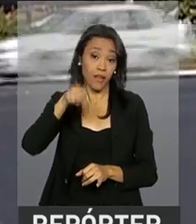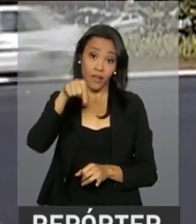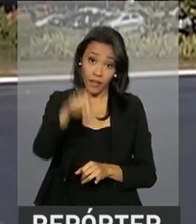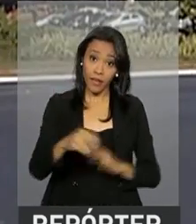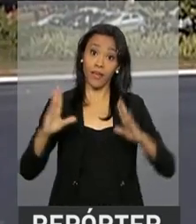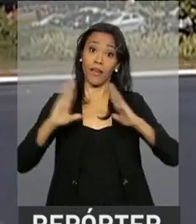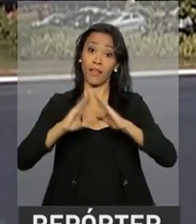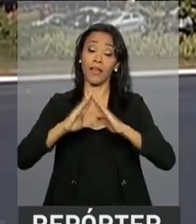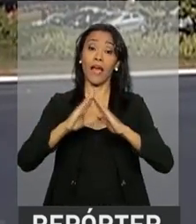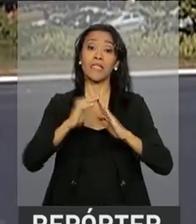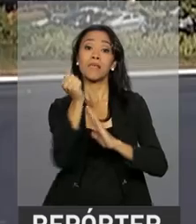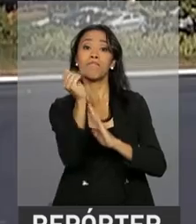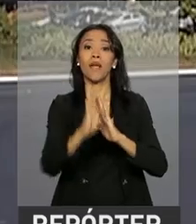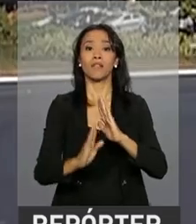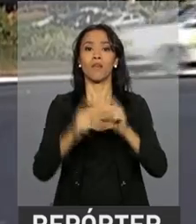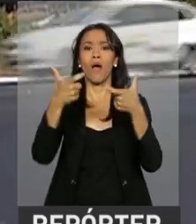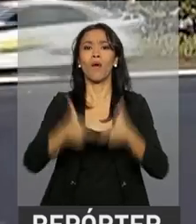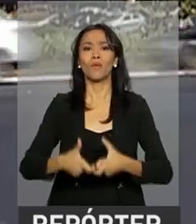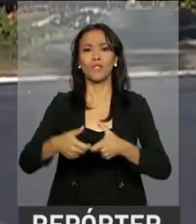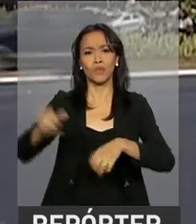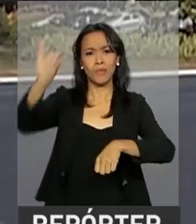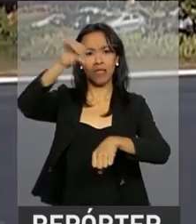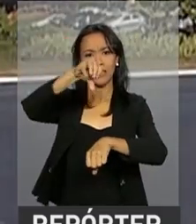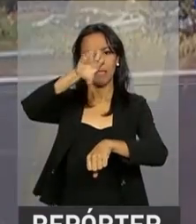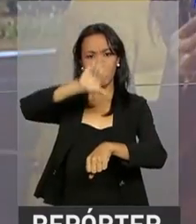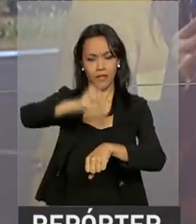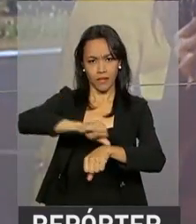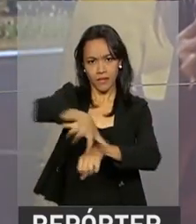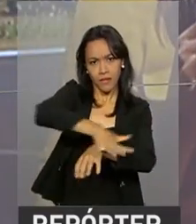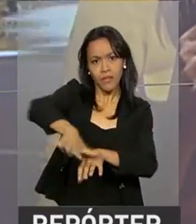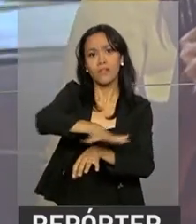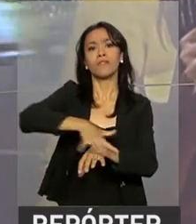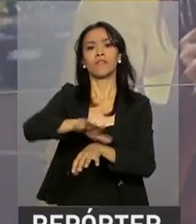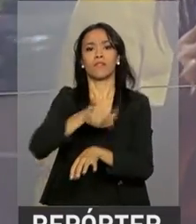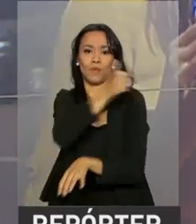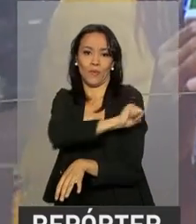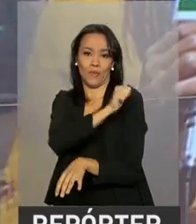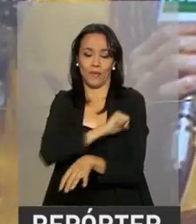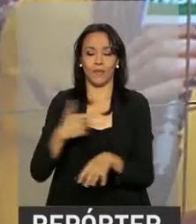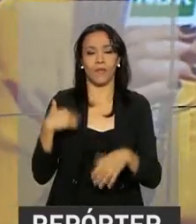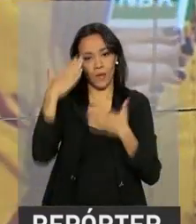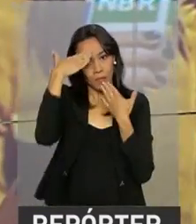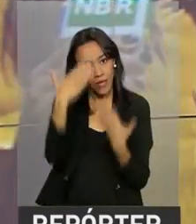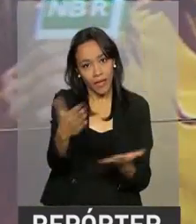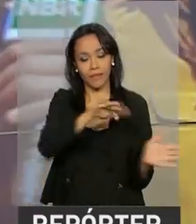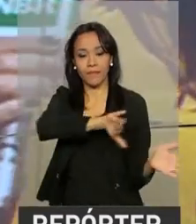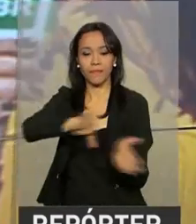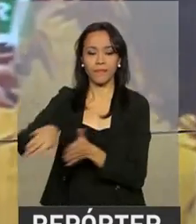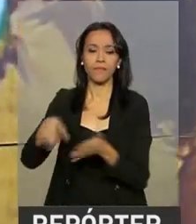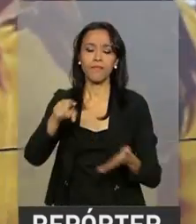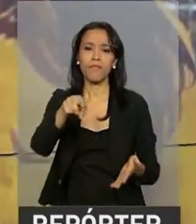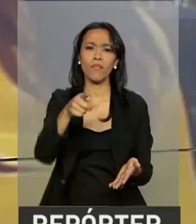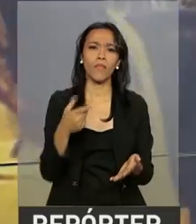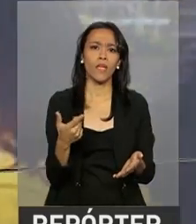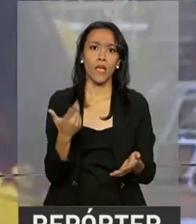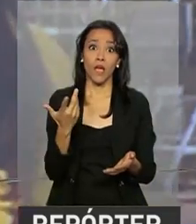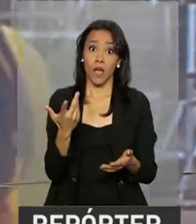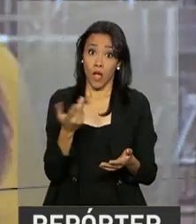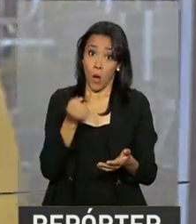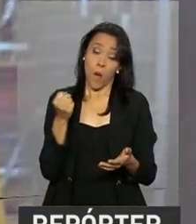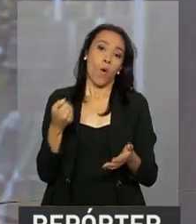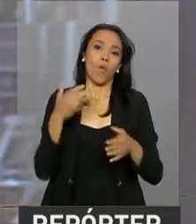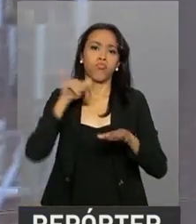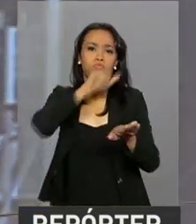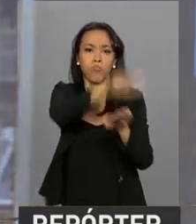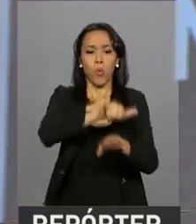Praça Mauá, no centro do Rio de Janeiro. Leandro? Obrigado, Paulo, pelas informações. E olha, o índice de pontualidade dos aeroportos que